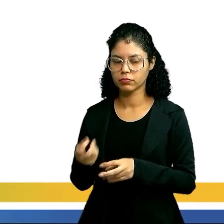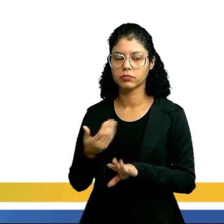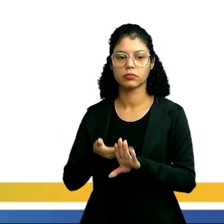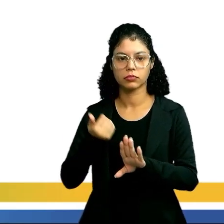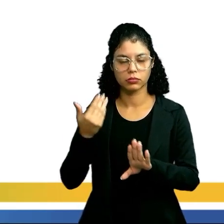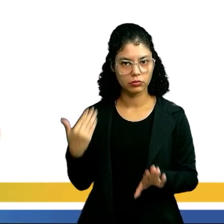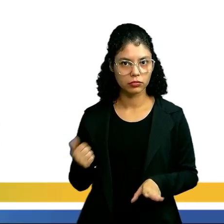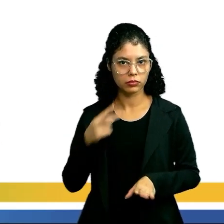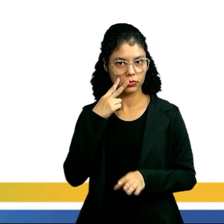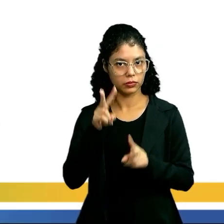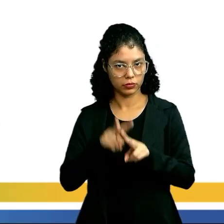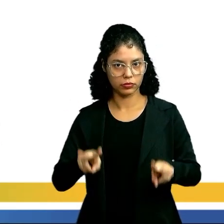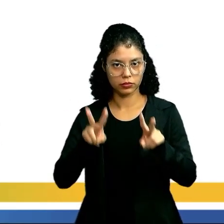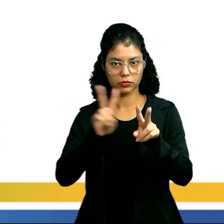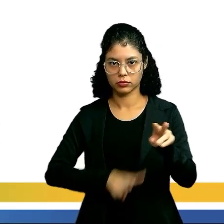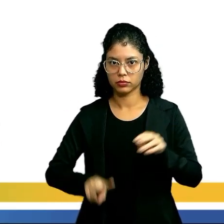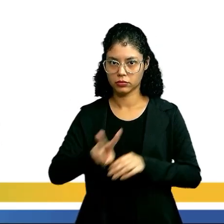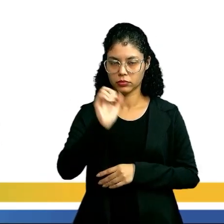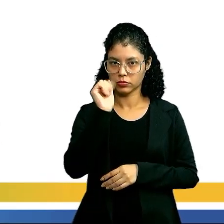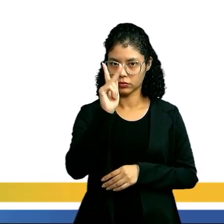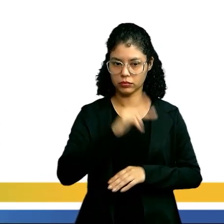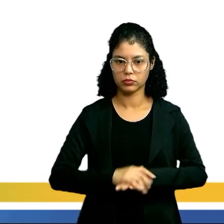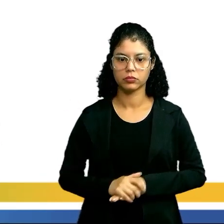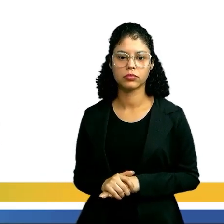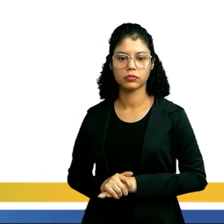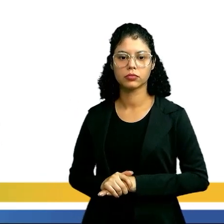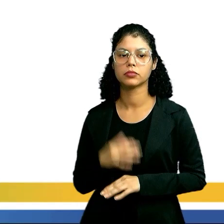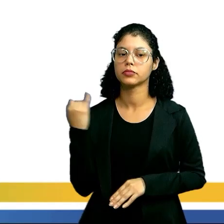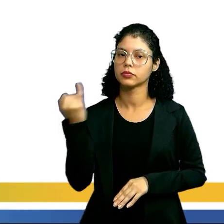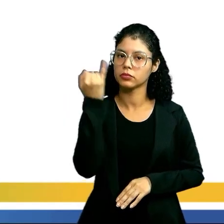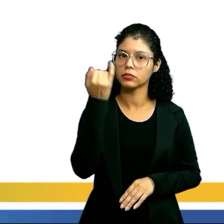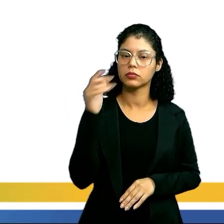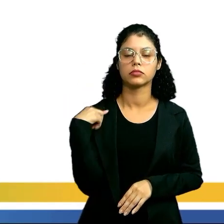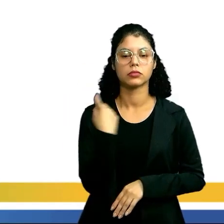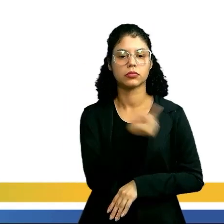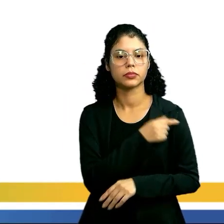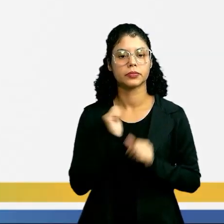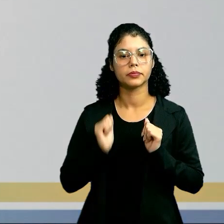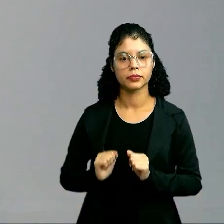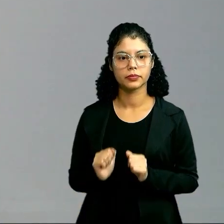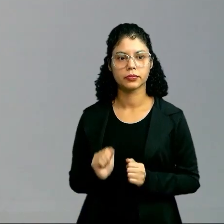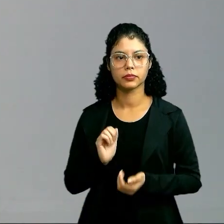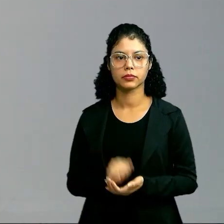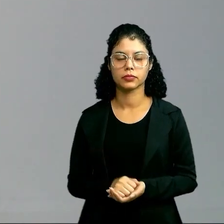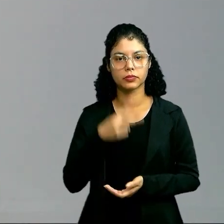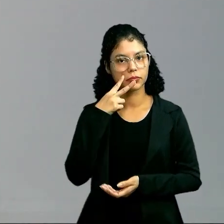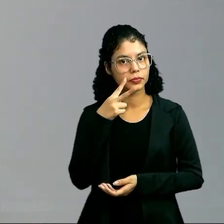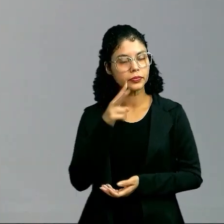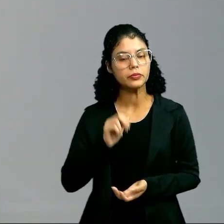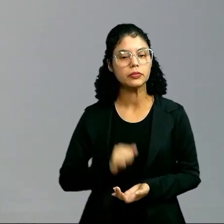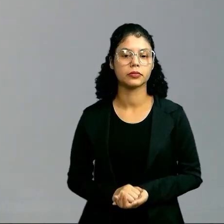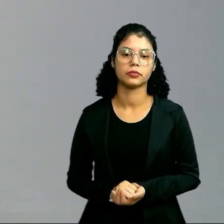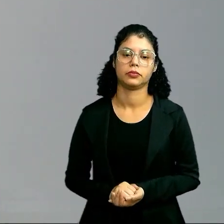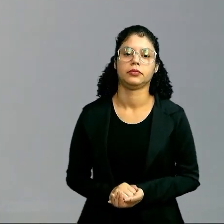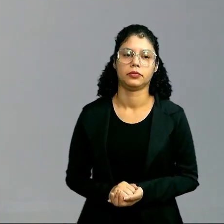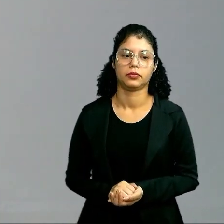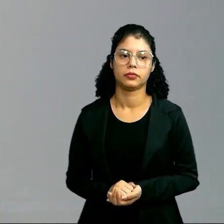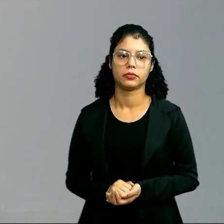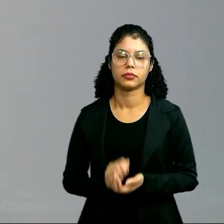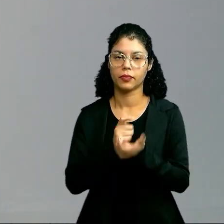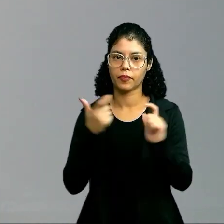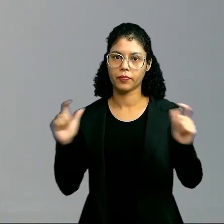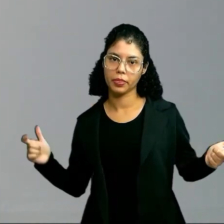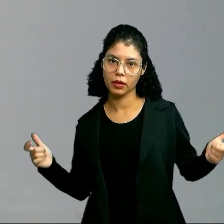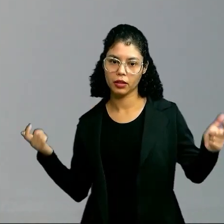que você consiga verificar esses valores, tá ok? Então é importante que a gente possa deduzir. Então, bora ver aqui comigo. Função